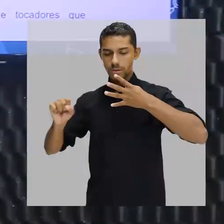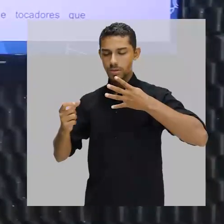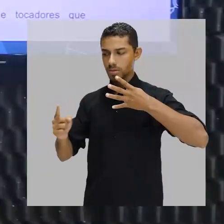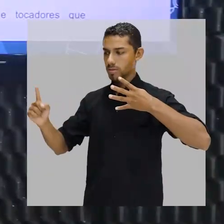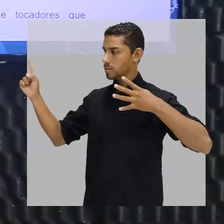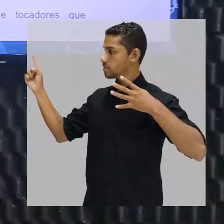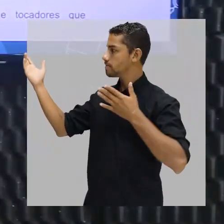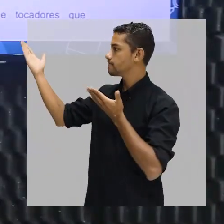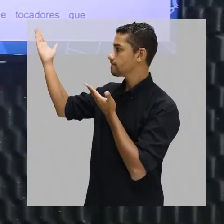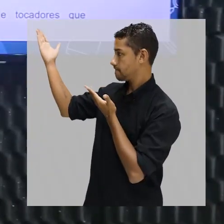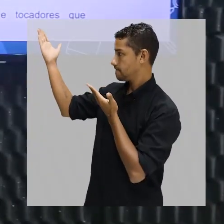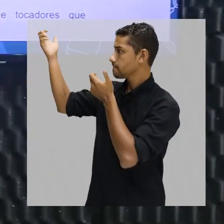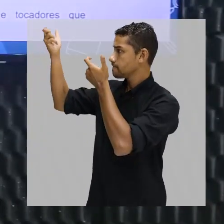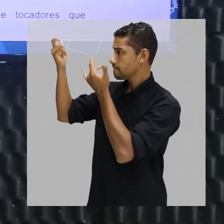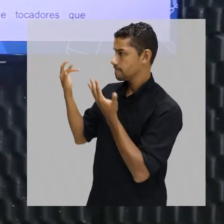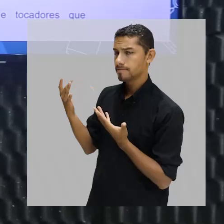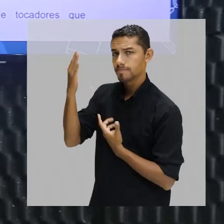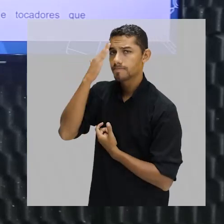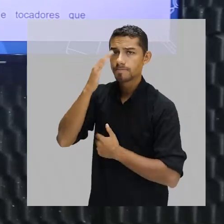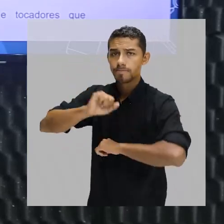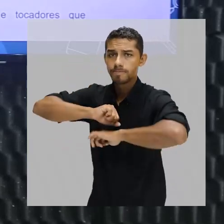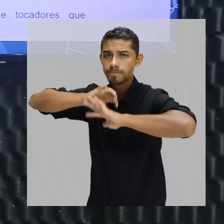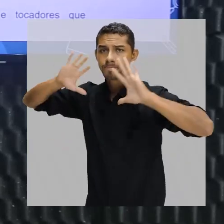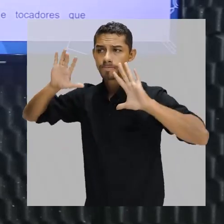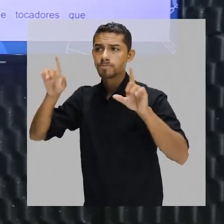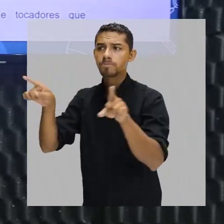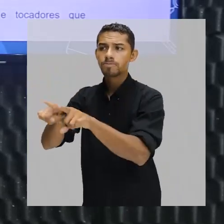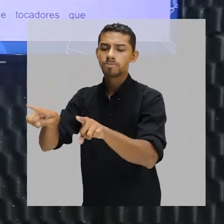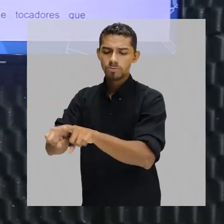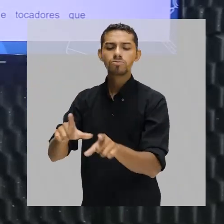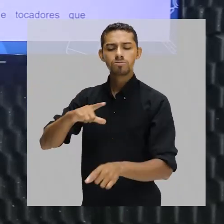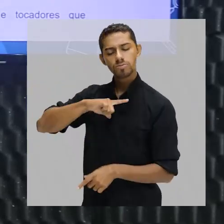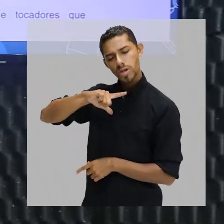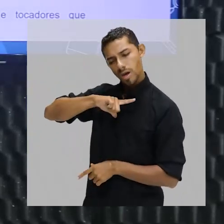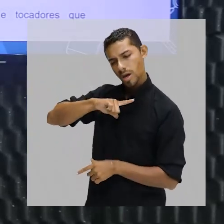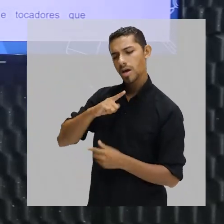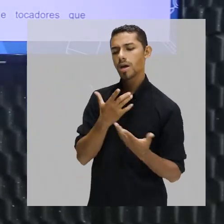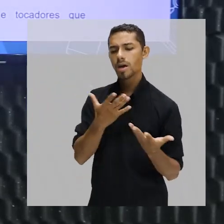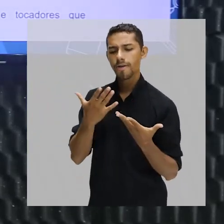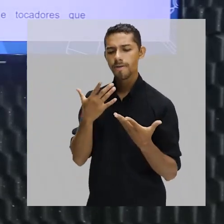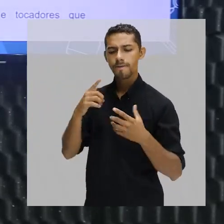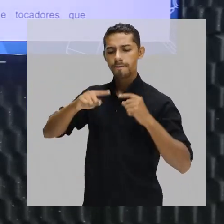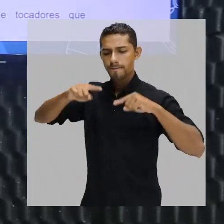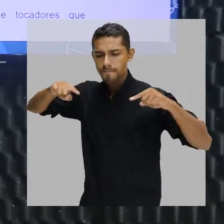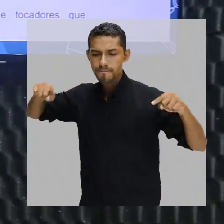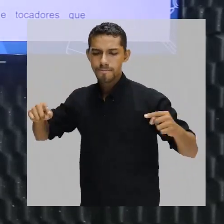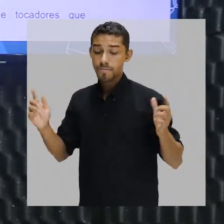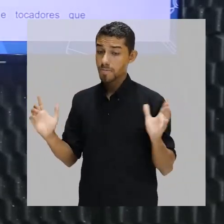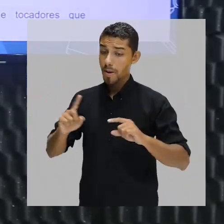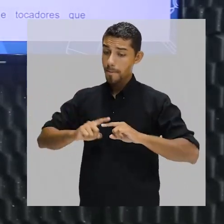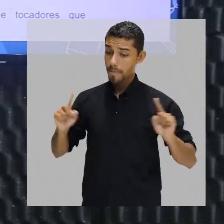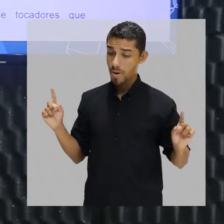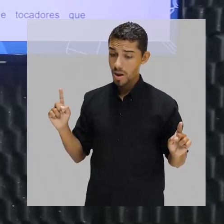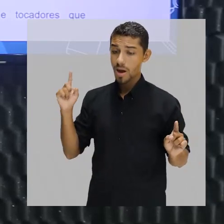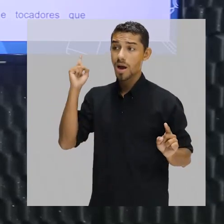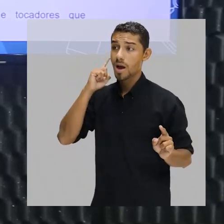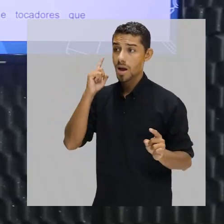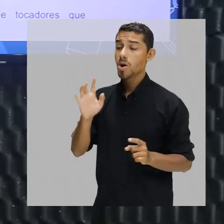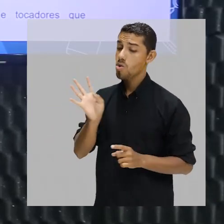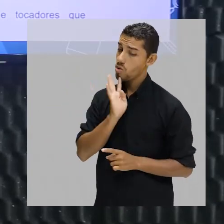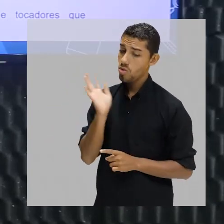estrutura das danças dramáticas no país inteiro. Mas existem variações que vão sendo bem distantes disto aqui. Mas o bruto, talvez a gente